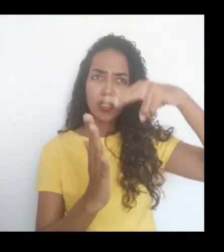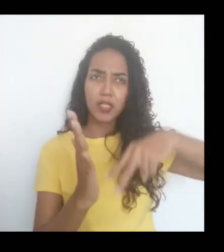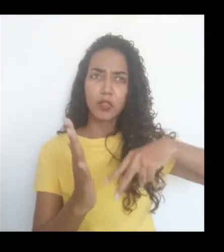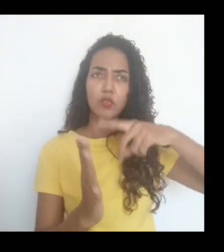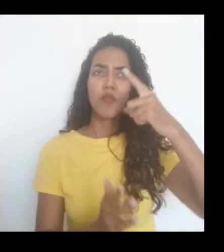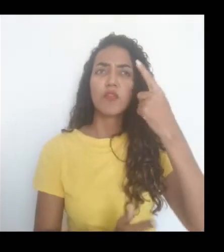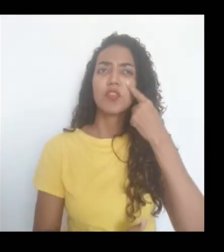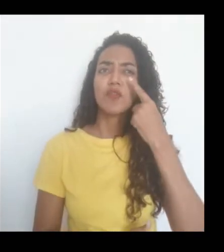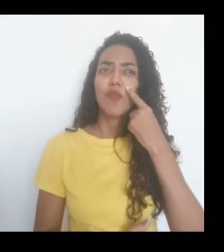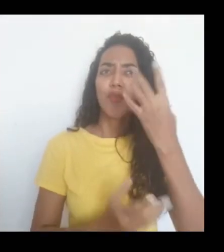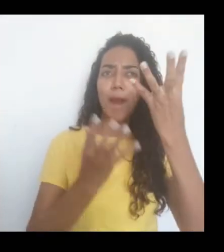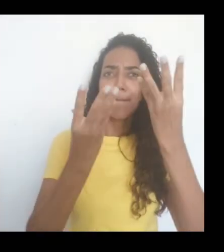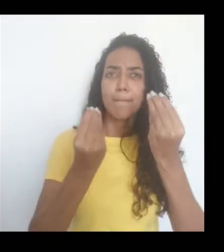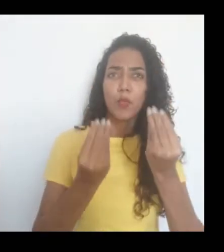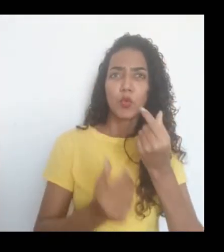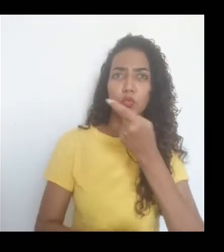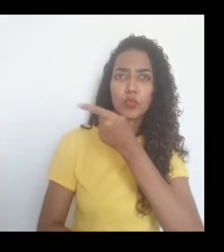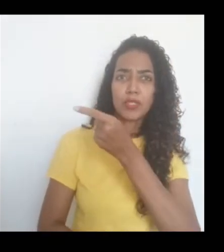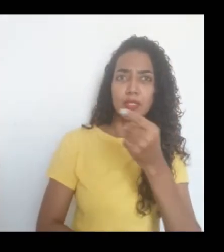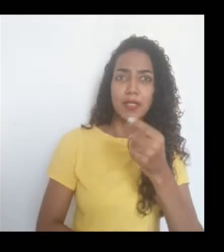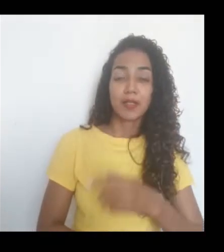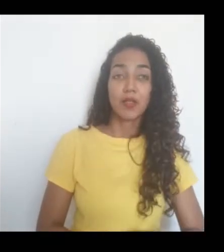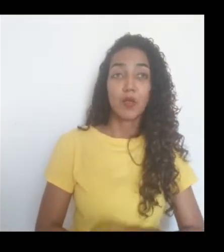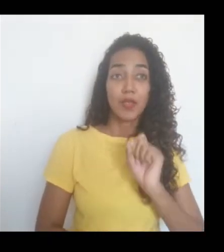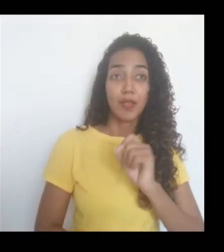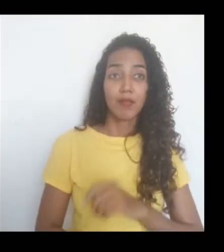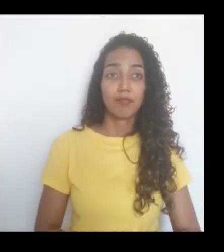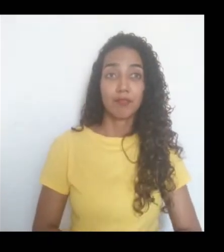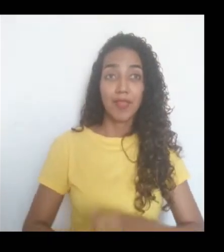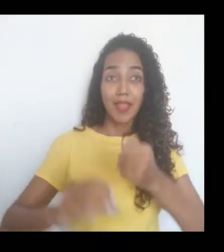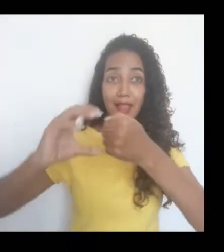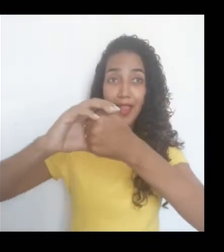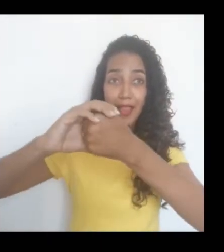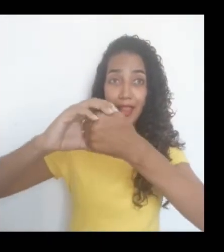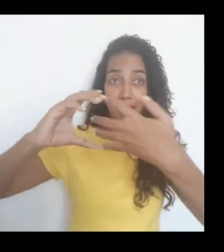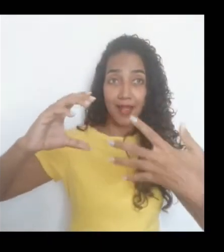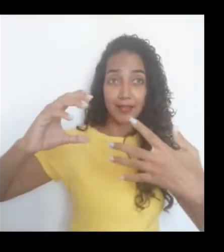ó, atributos e métodos. Tá?